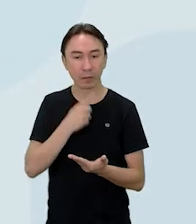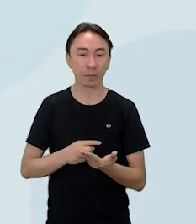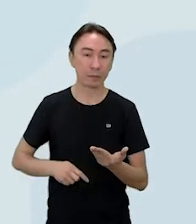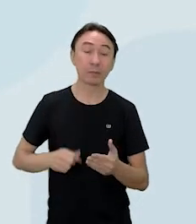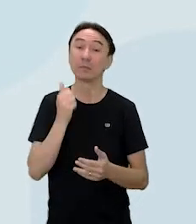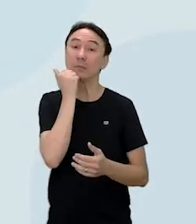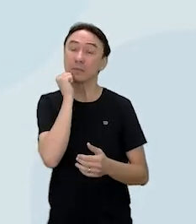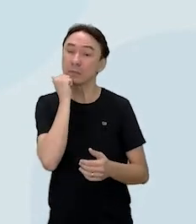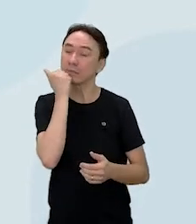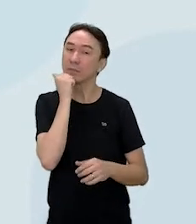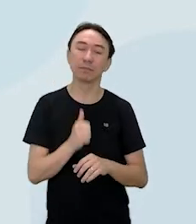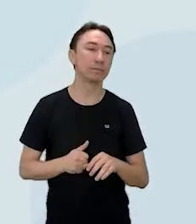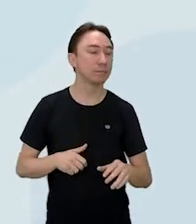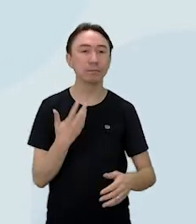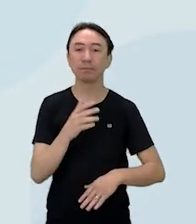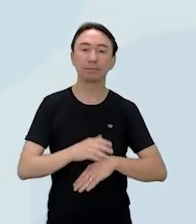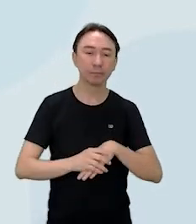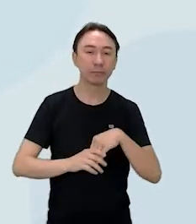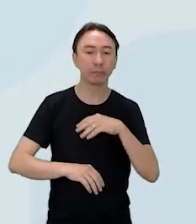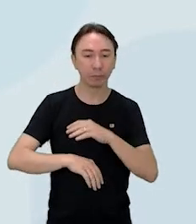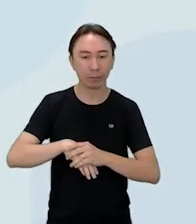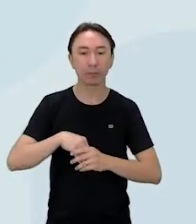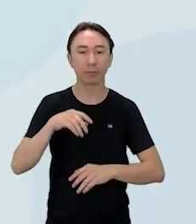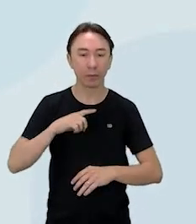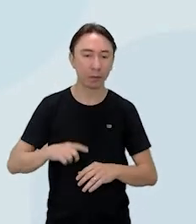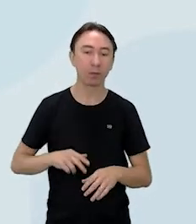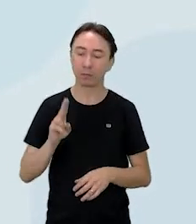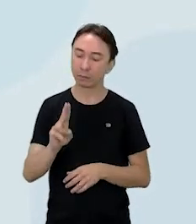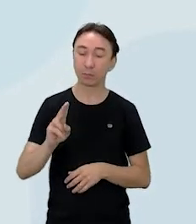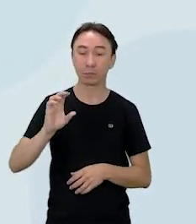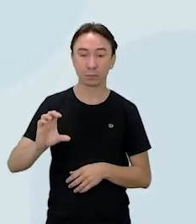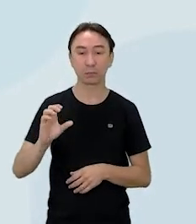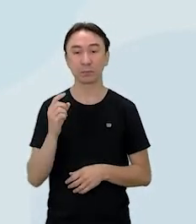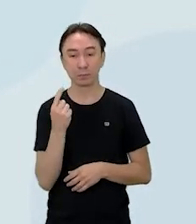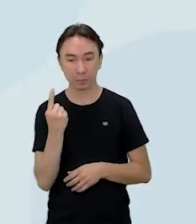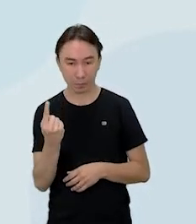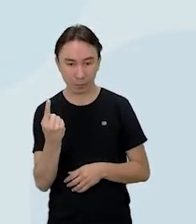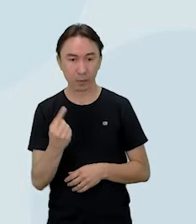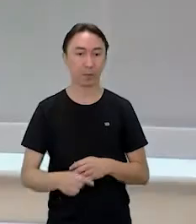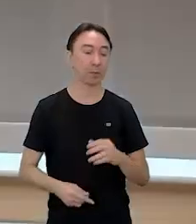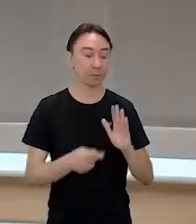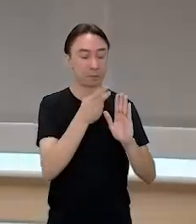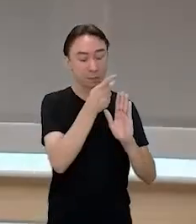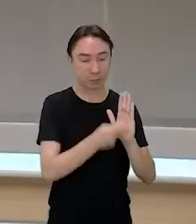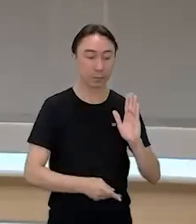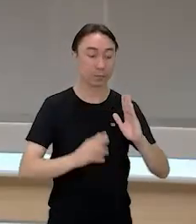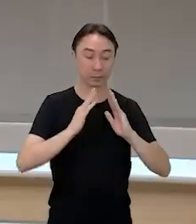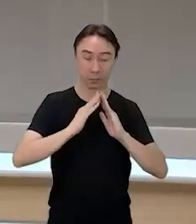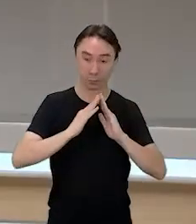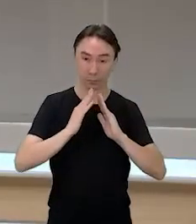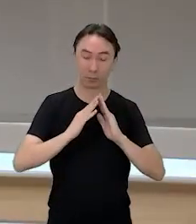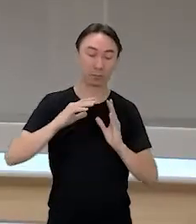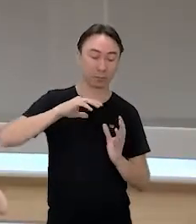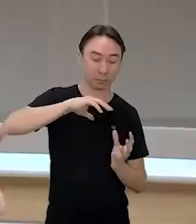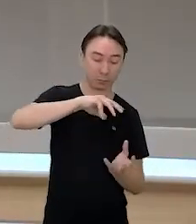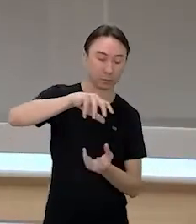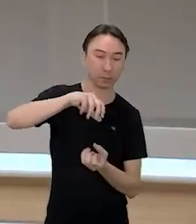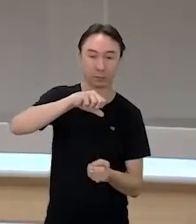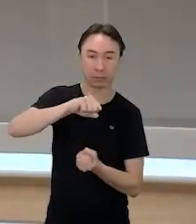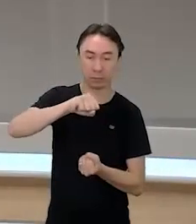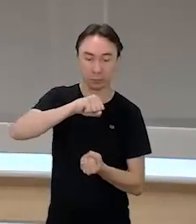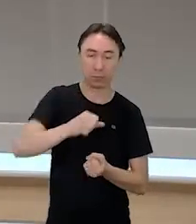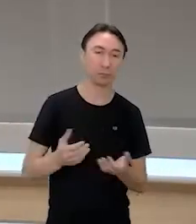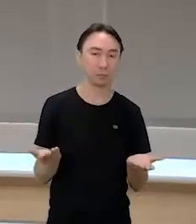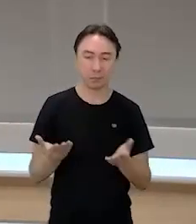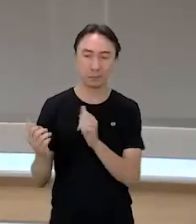do aprofundamento Ciência em Ação. A nossa aula de hoje vai ter a presença do professor Osmar,